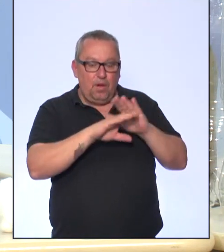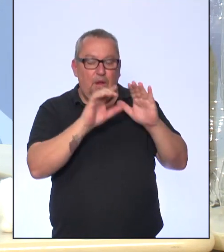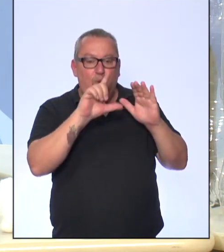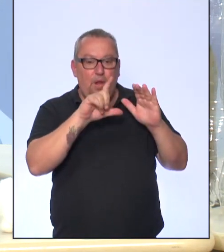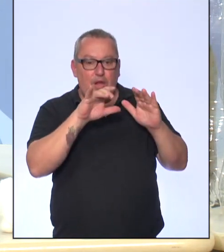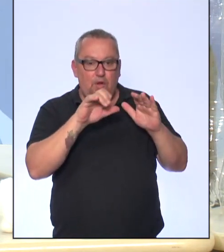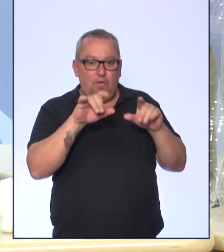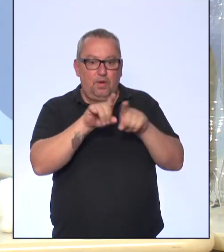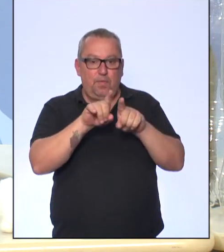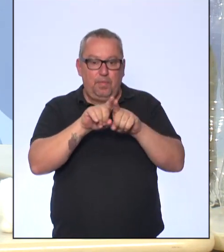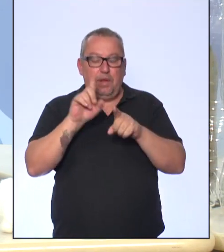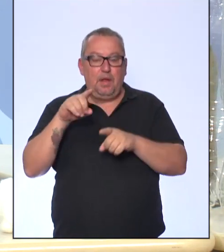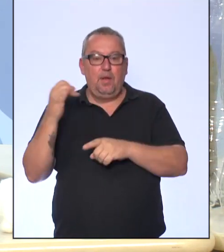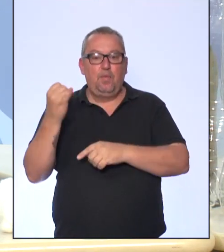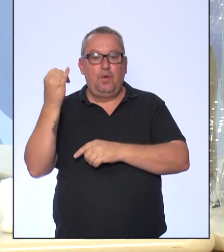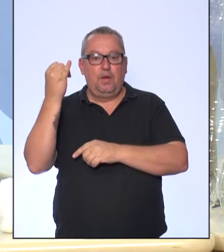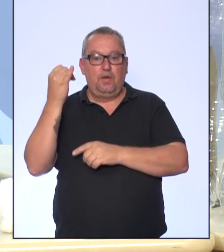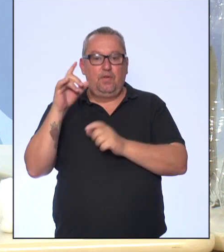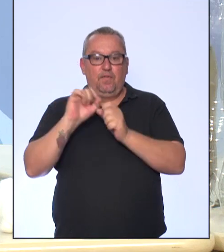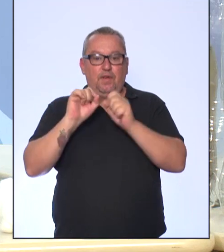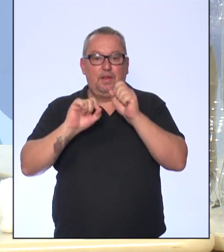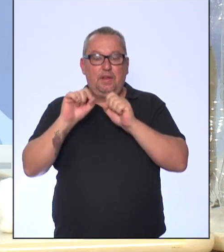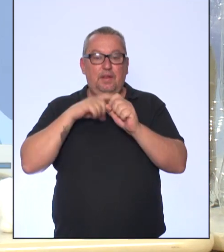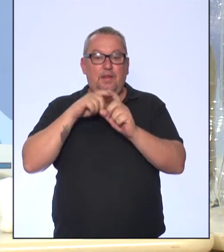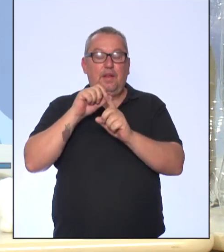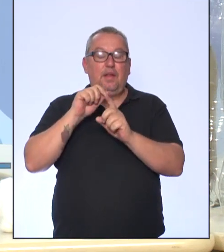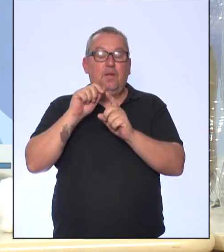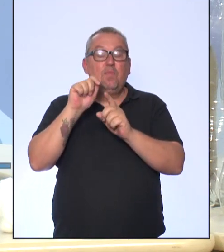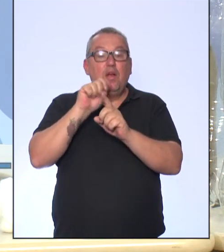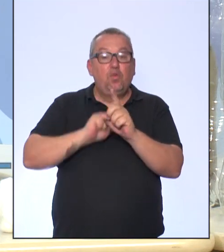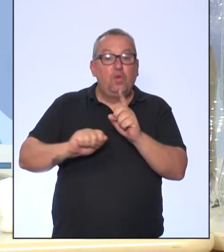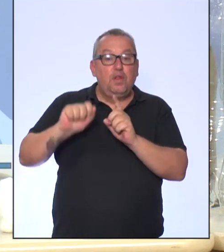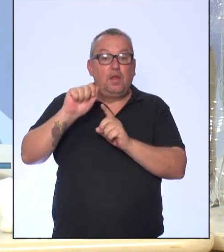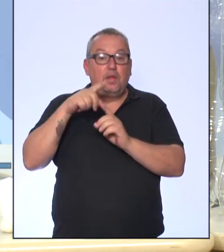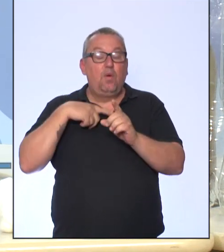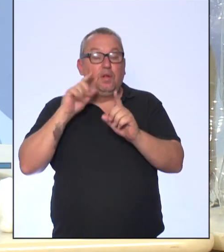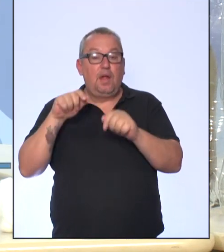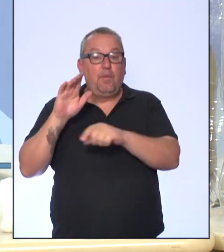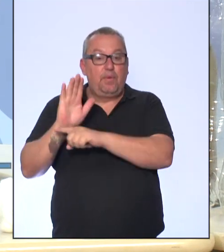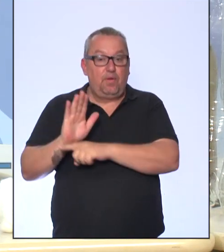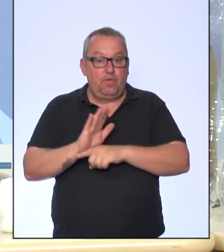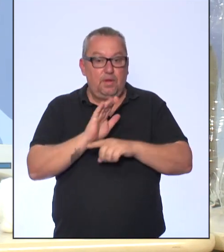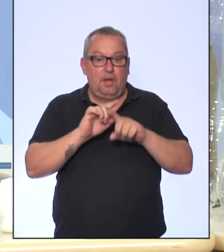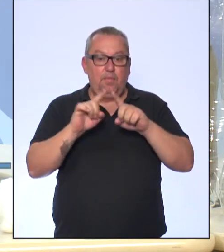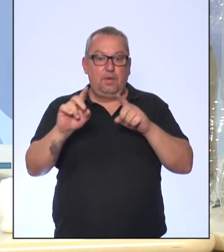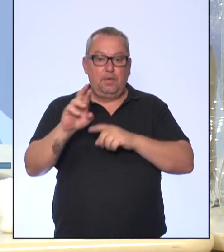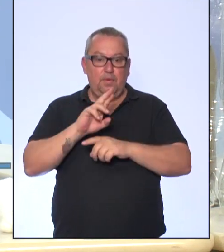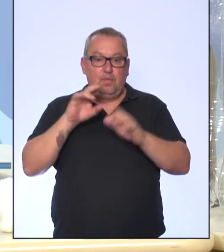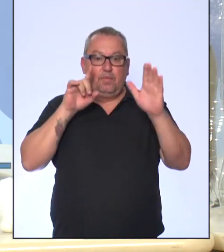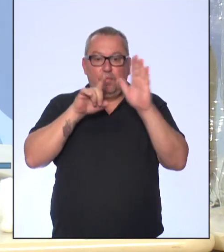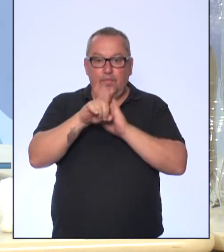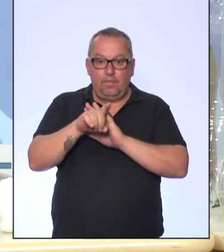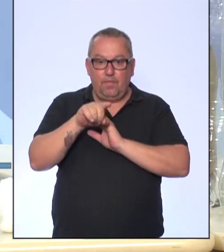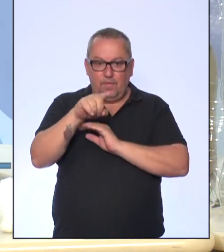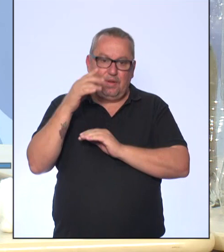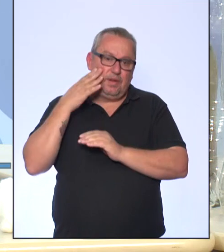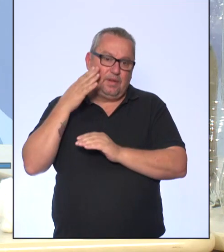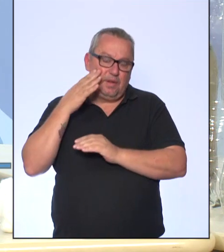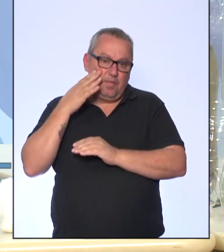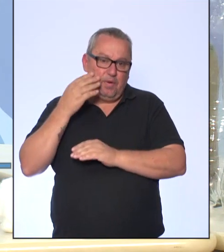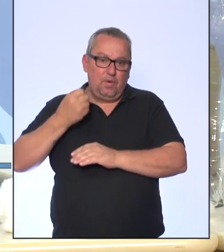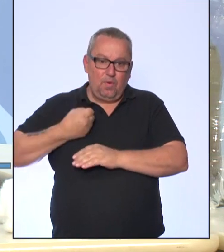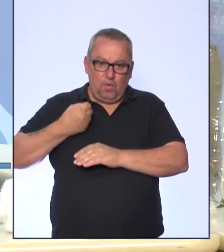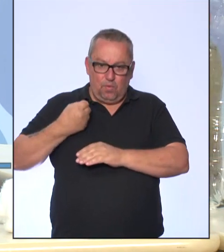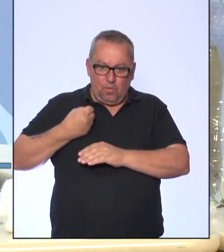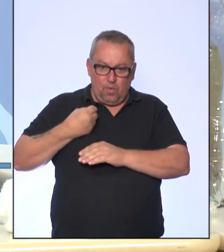importante a gente levantar se tem uma associação que a gente pode ajudar. Mas respondendo a pergunta, então, você sabe qual é o nome do